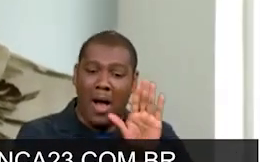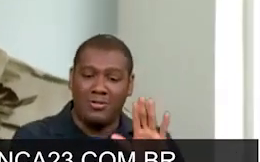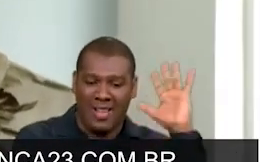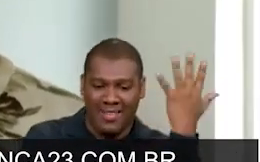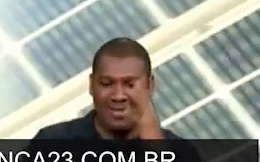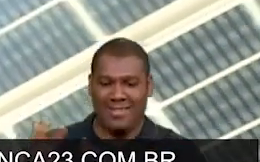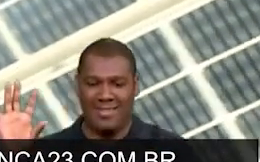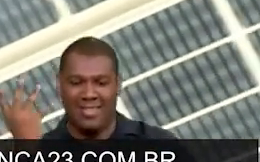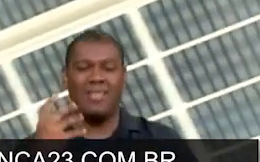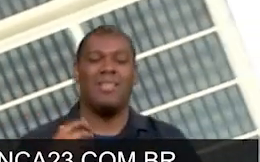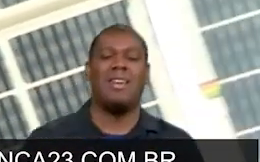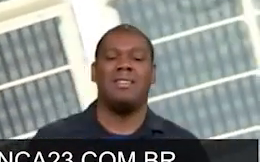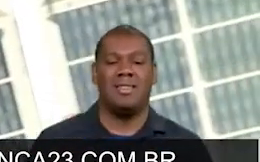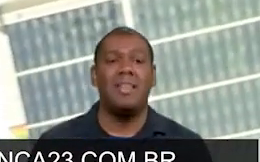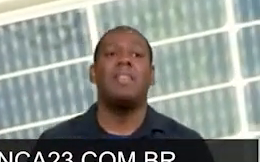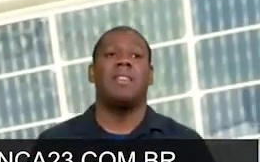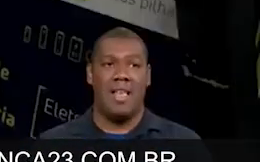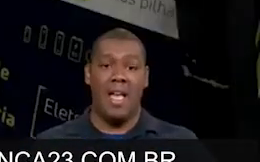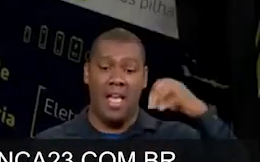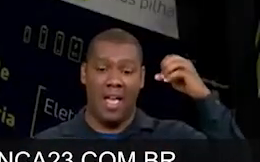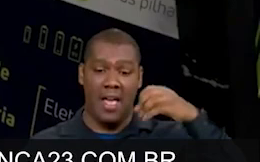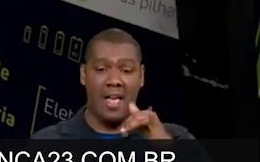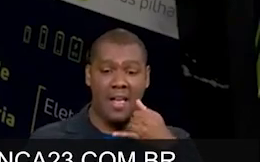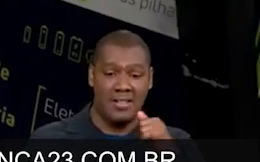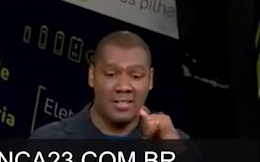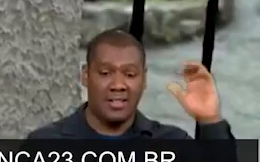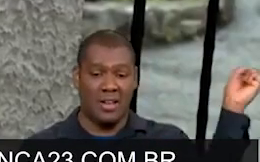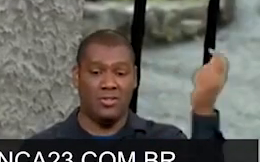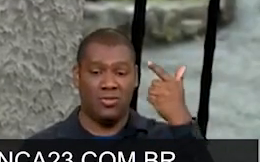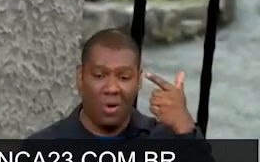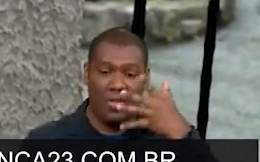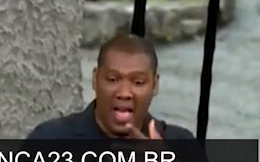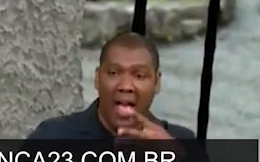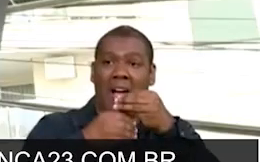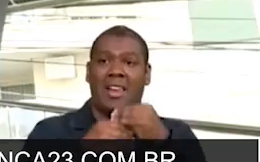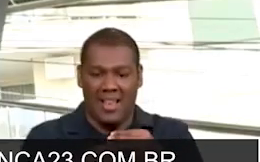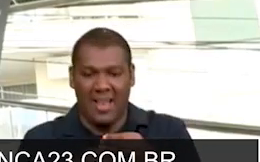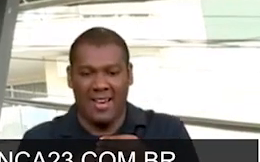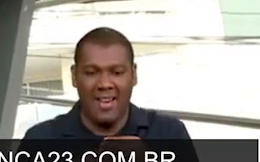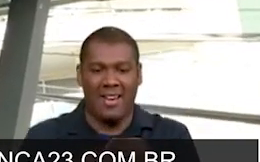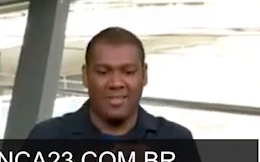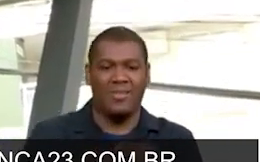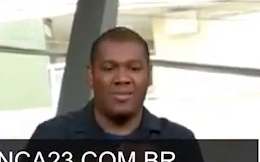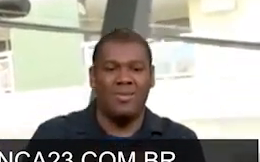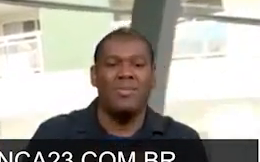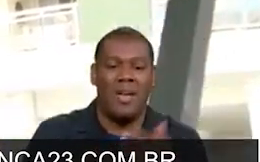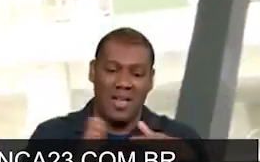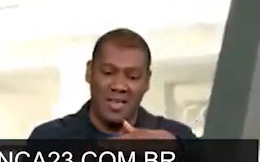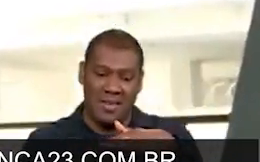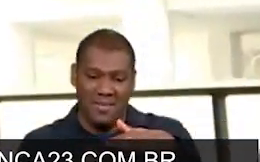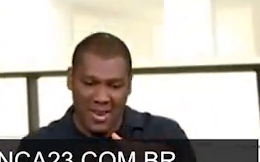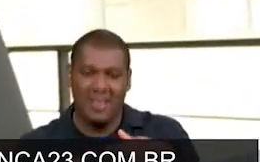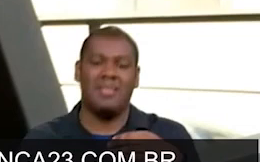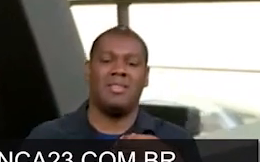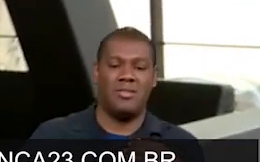então foi feito. O sistema de energia solar normalmente é complementar ao que chega distribuído pelas concessionárias e é